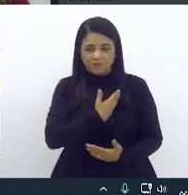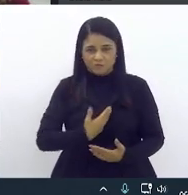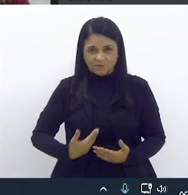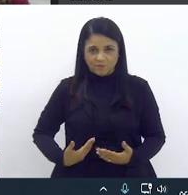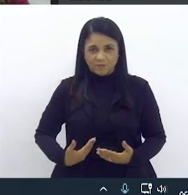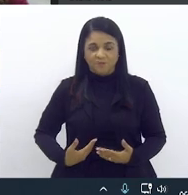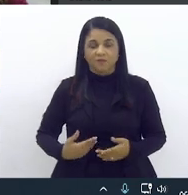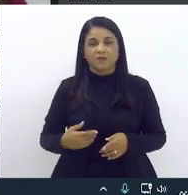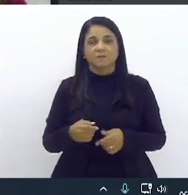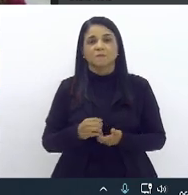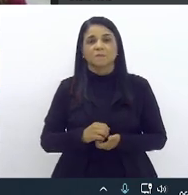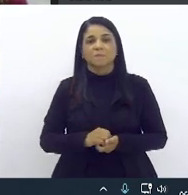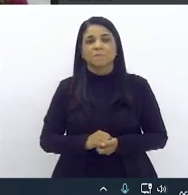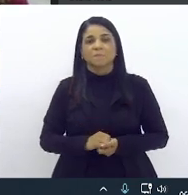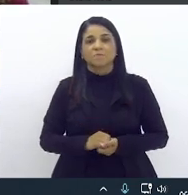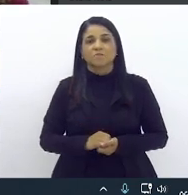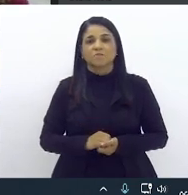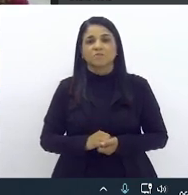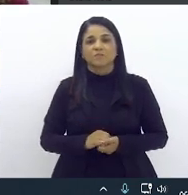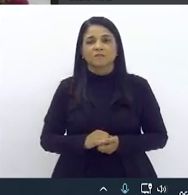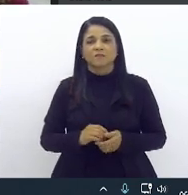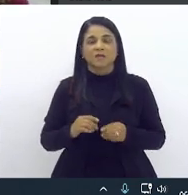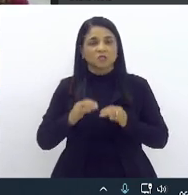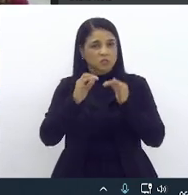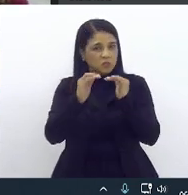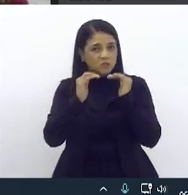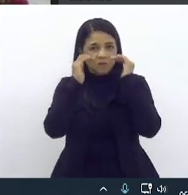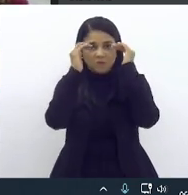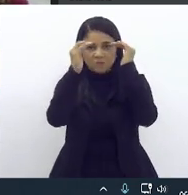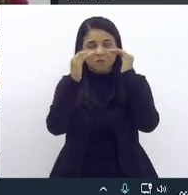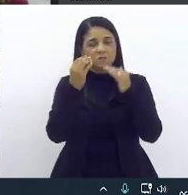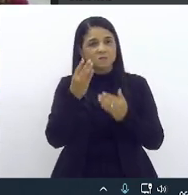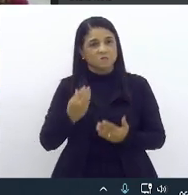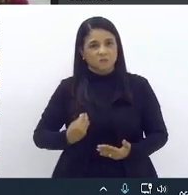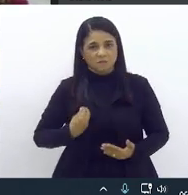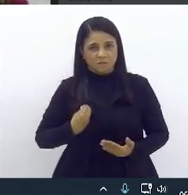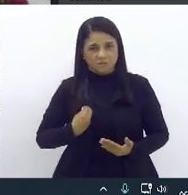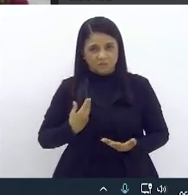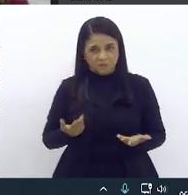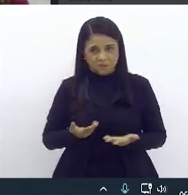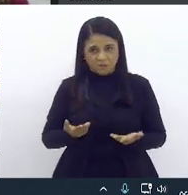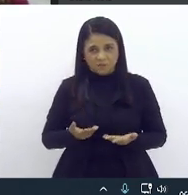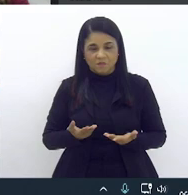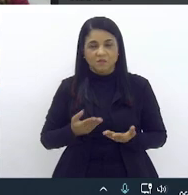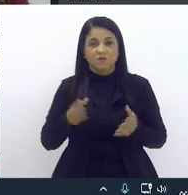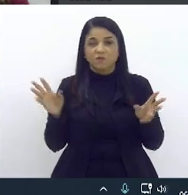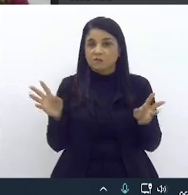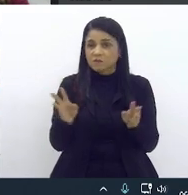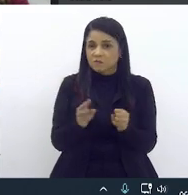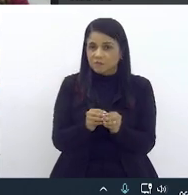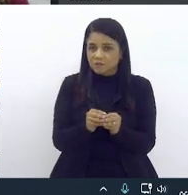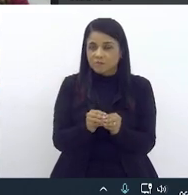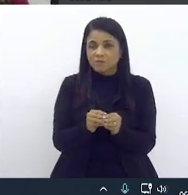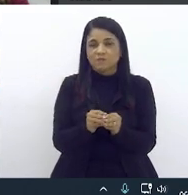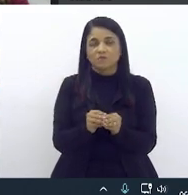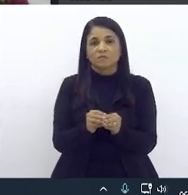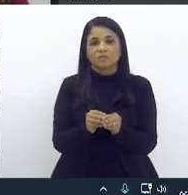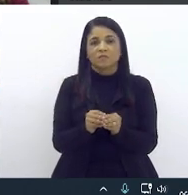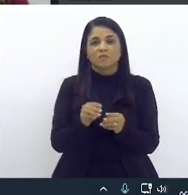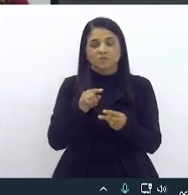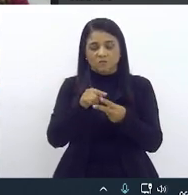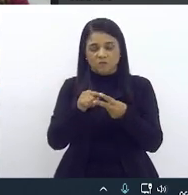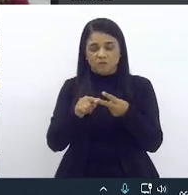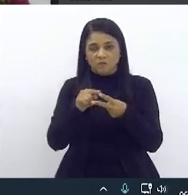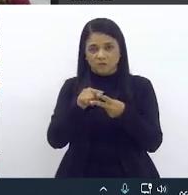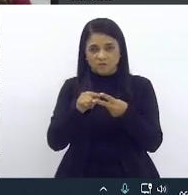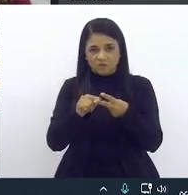e também a todas as autoridades presentes. Eu vou aqui ser breve, porque os dois pontos, né, as